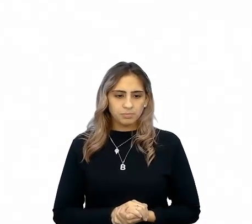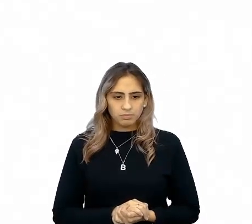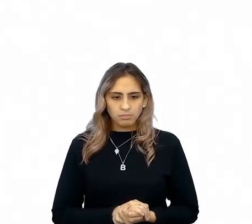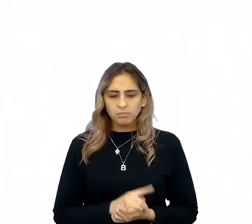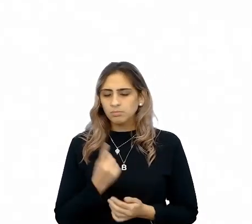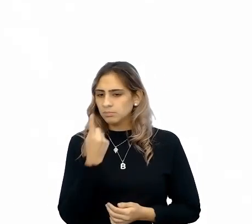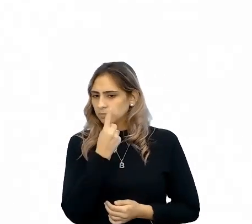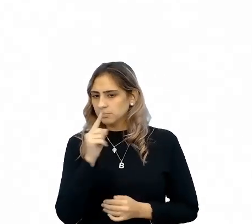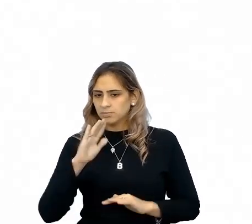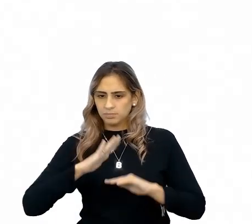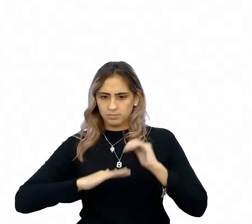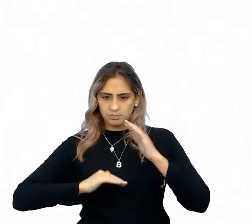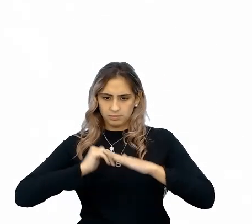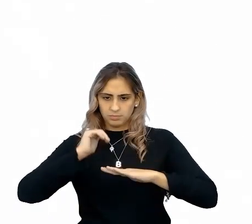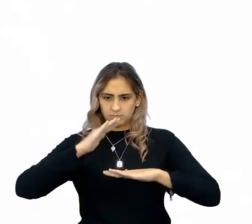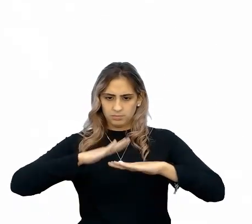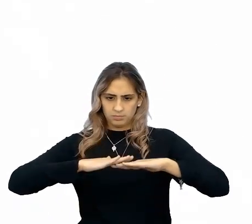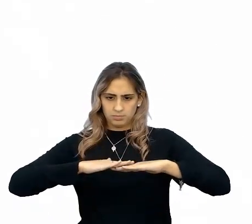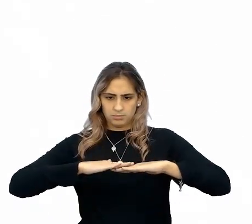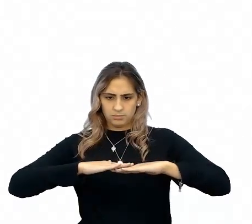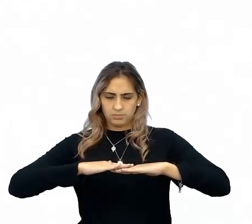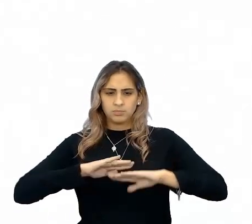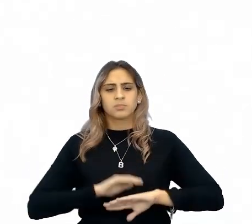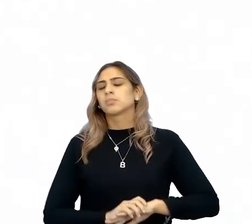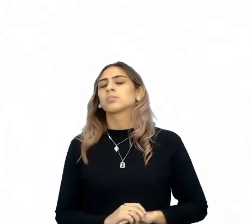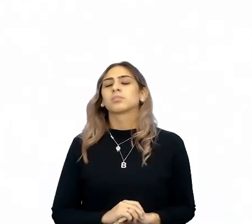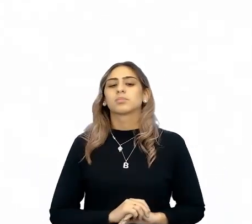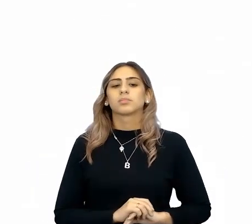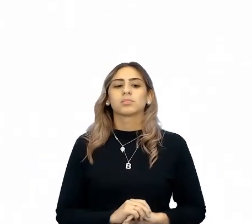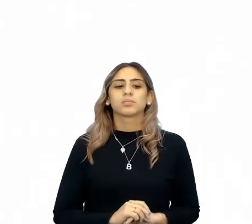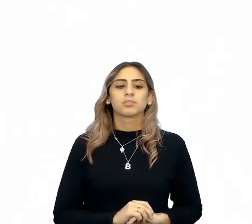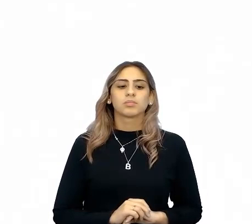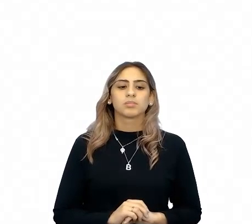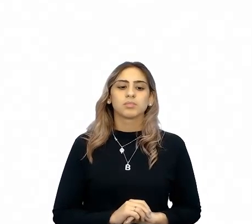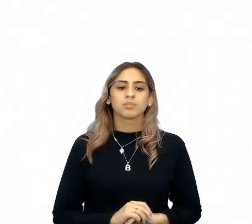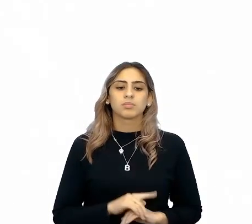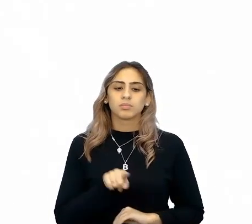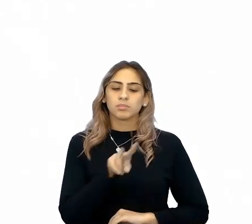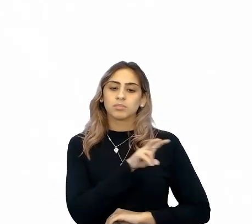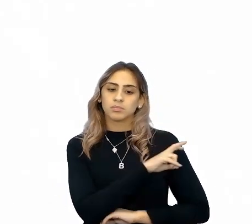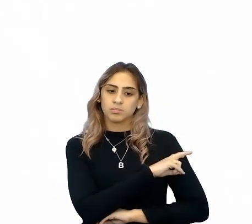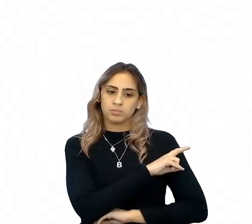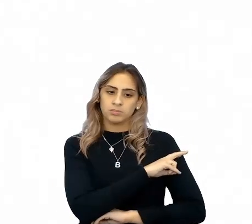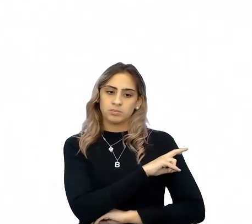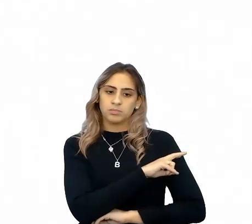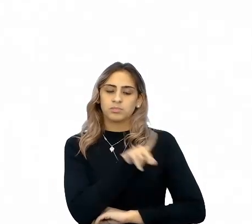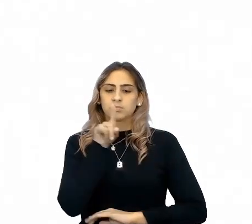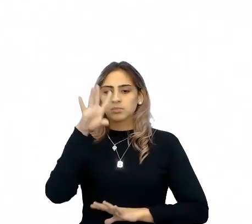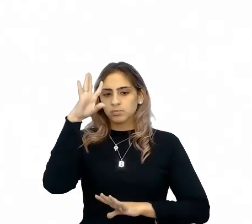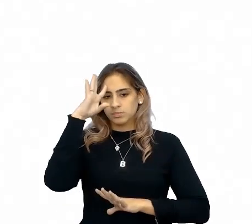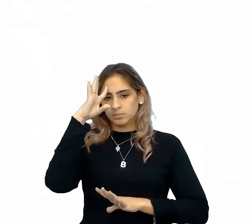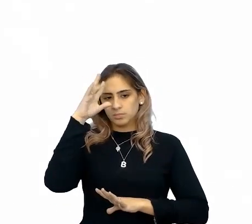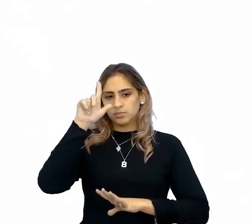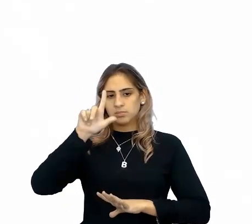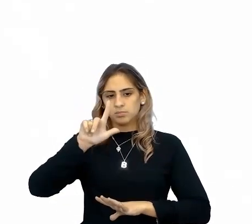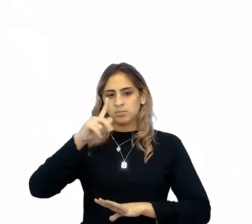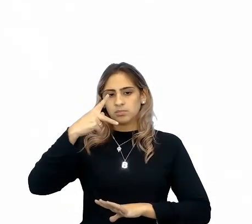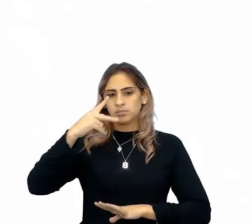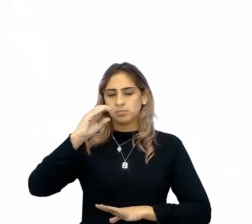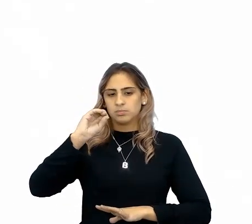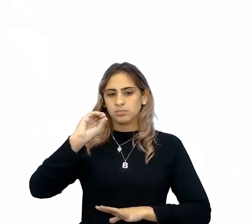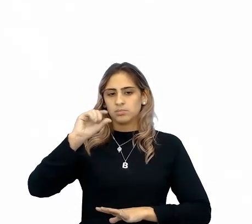E a última habilidade aqui, esta do quinto ano, que é a LP